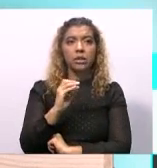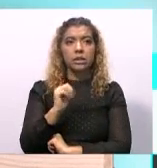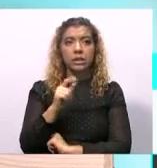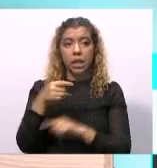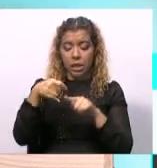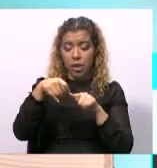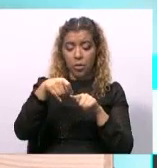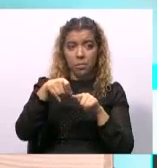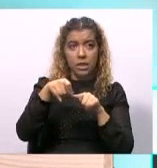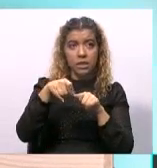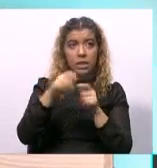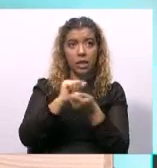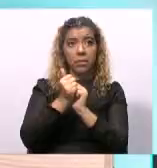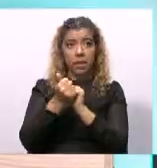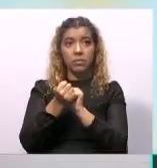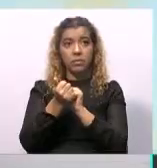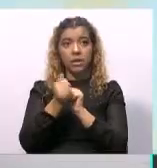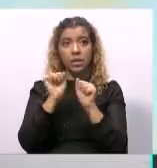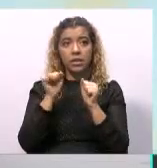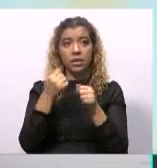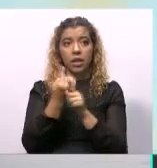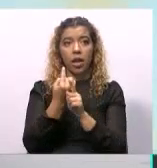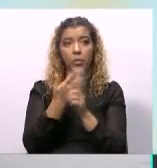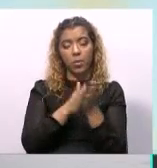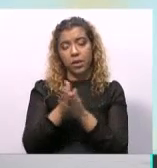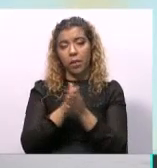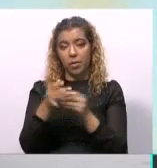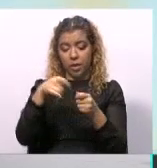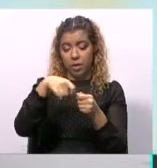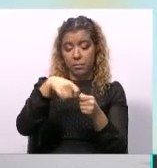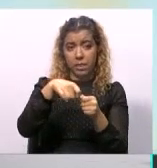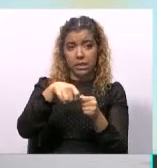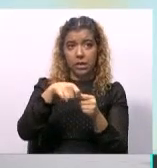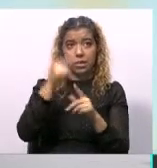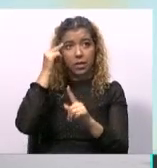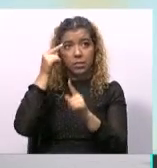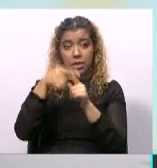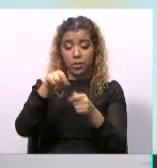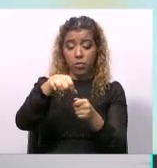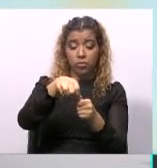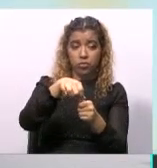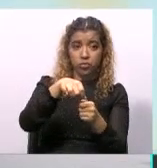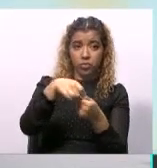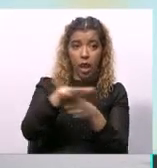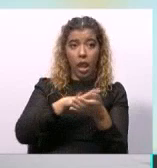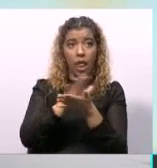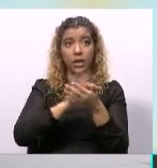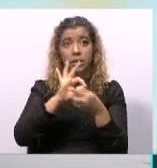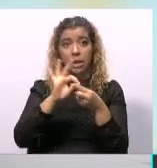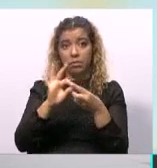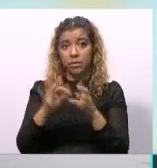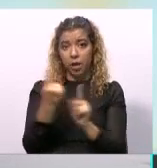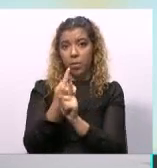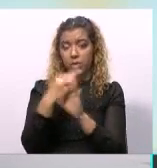não é? Exatamente, para sim. adaptar, para as micoses acaba por ser bastante útil ter o pincel para podermos aplicar na zona específica ou até mesmo nas unhas, como é